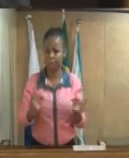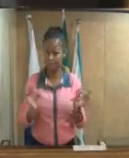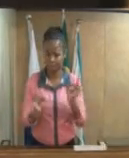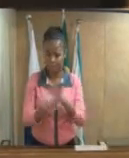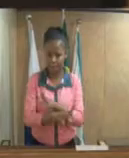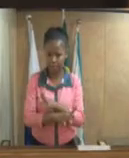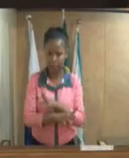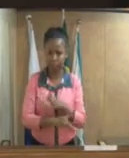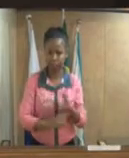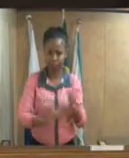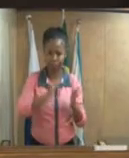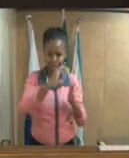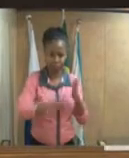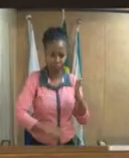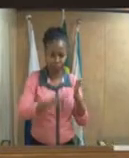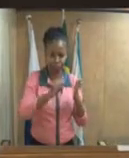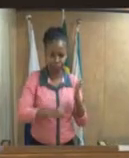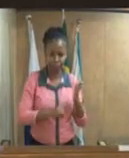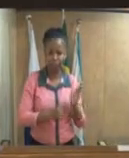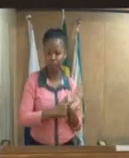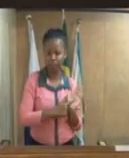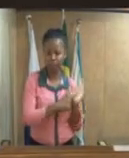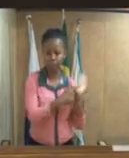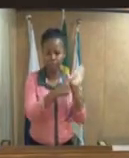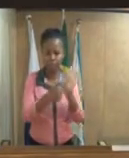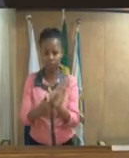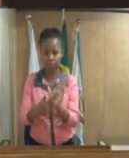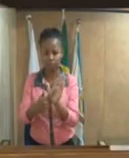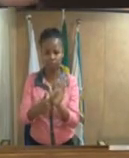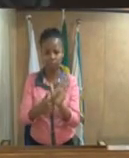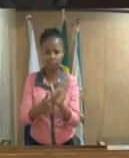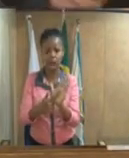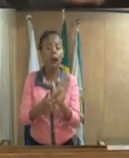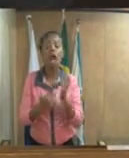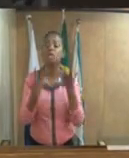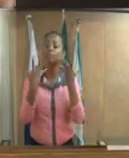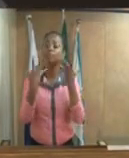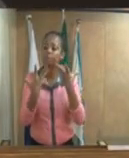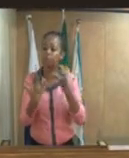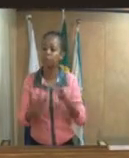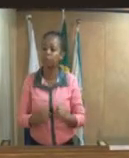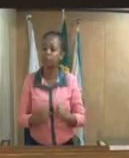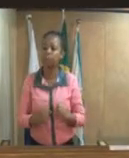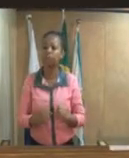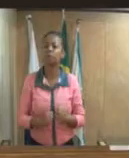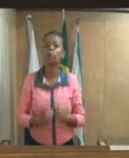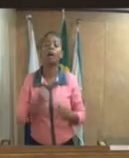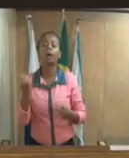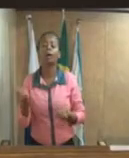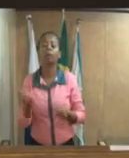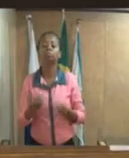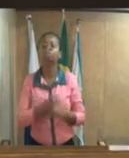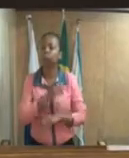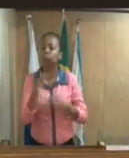Publicou e aceitou que os pressupostos objetivos da CPI foram